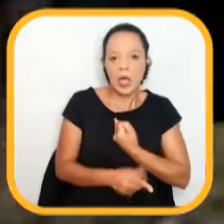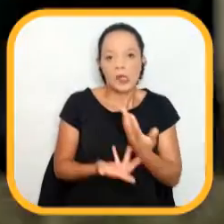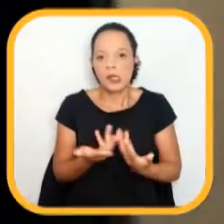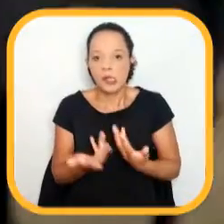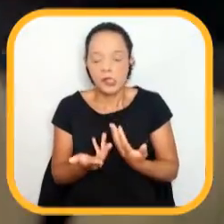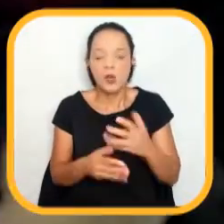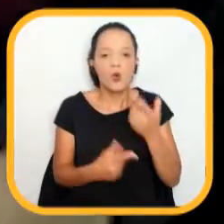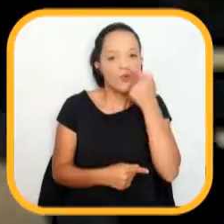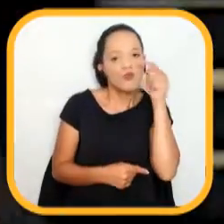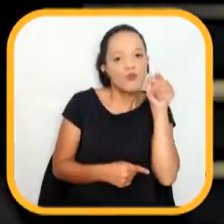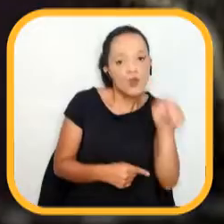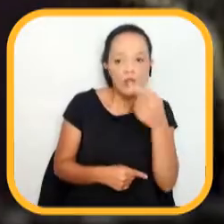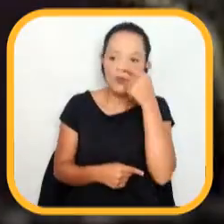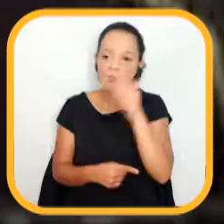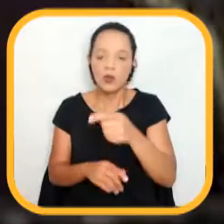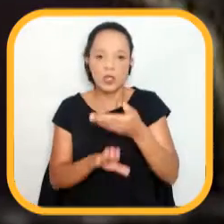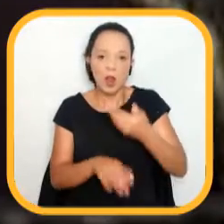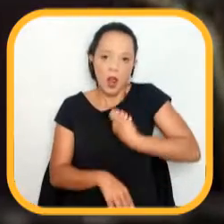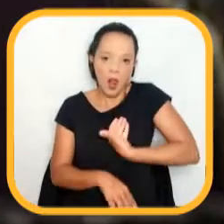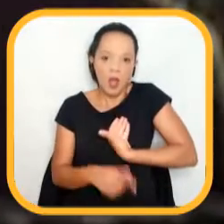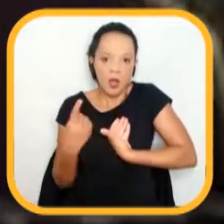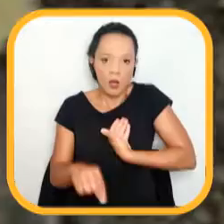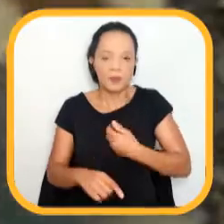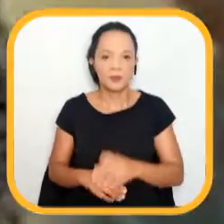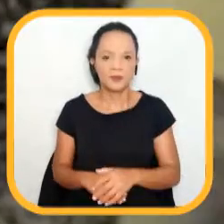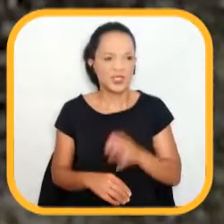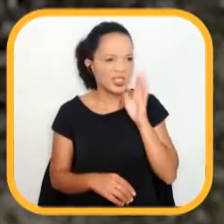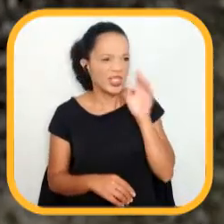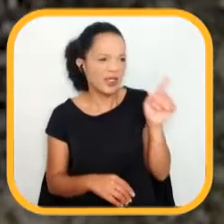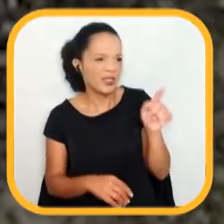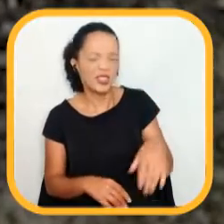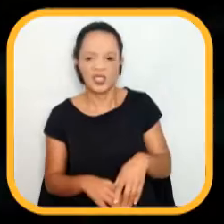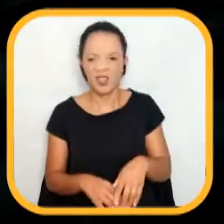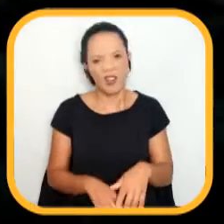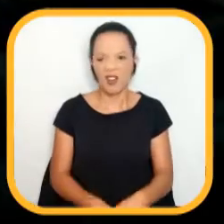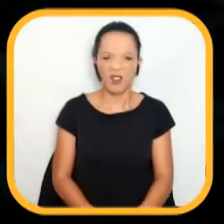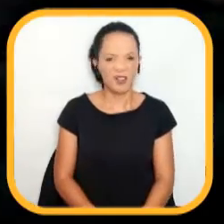identidades de género ou orientações sexuais existentes. Já viste aquilo?